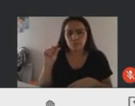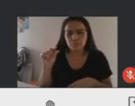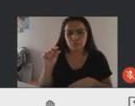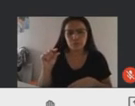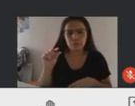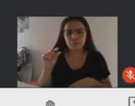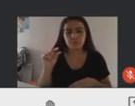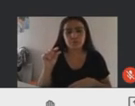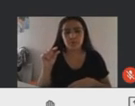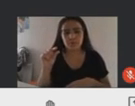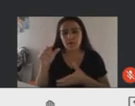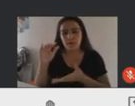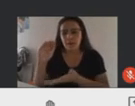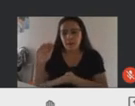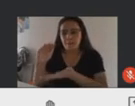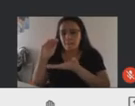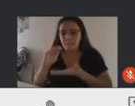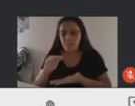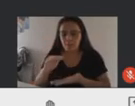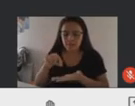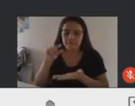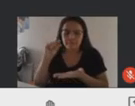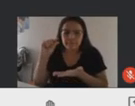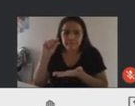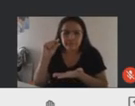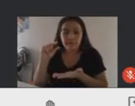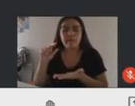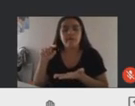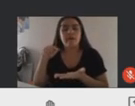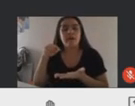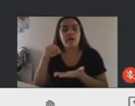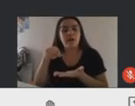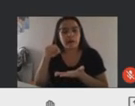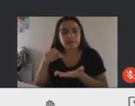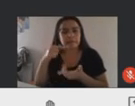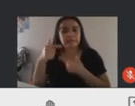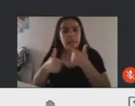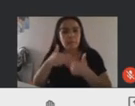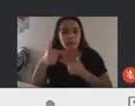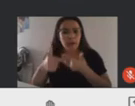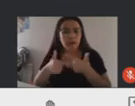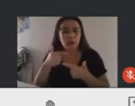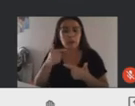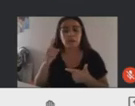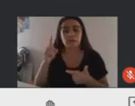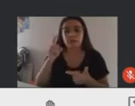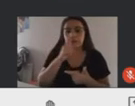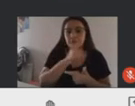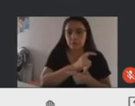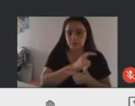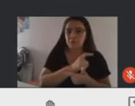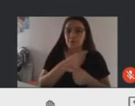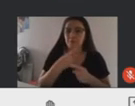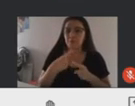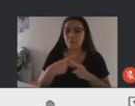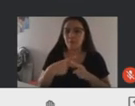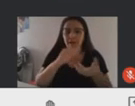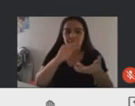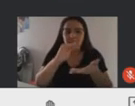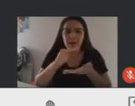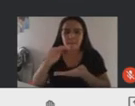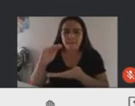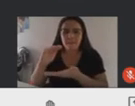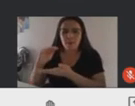esse é um trabalho que realmente é muito complicado, difícil de realizar, porque a quantidade de amostra disponível é muito